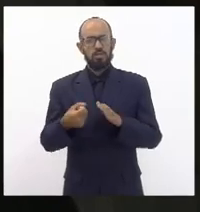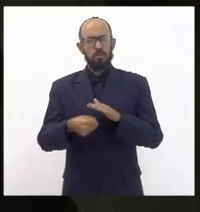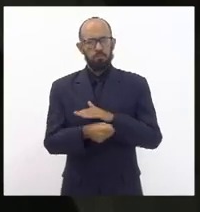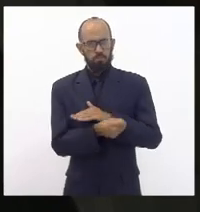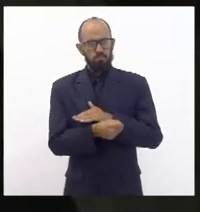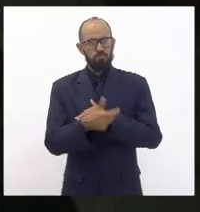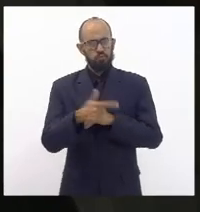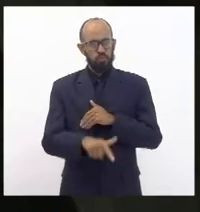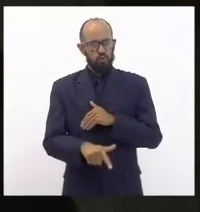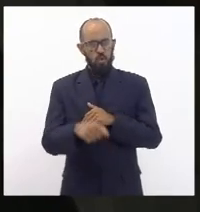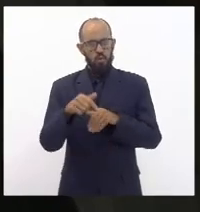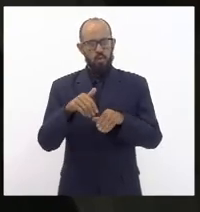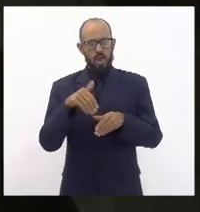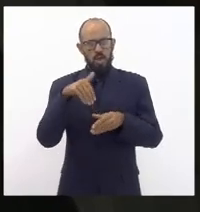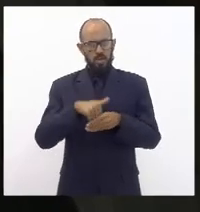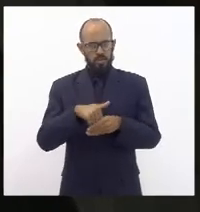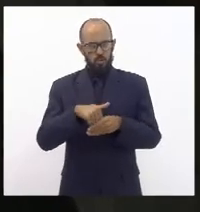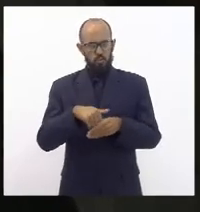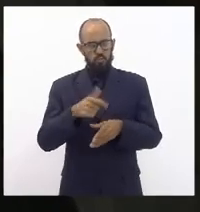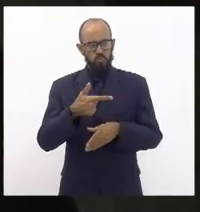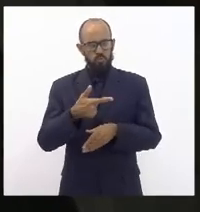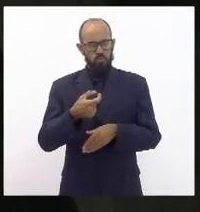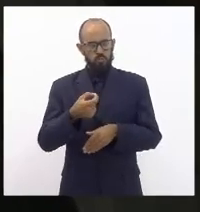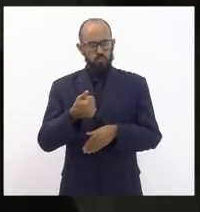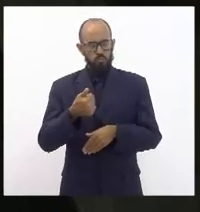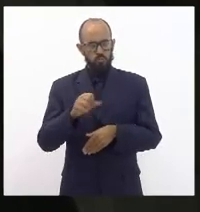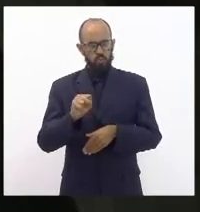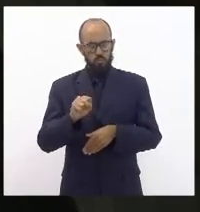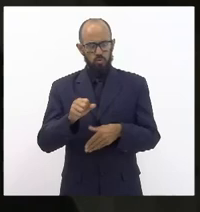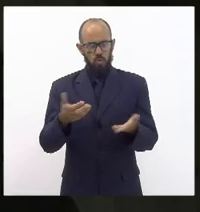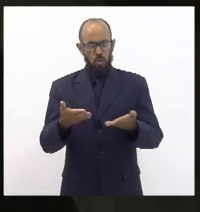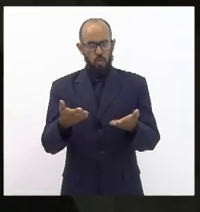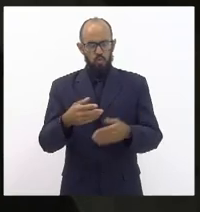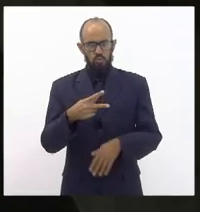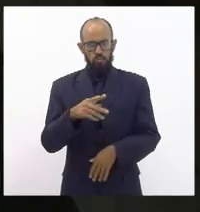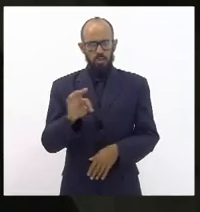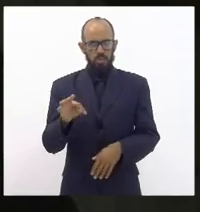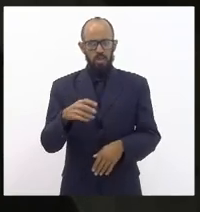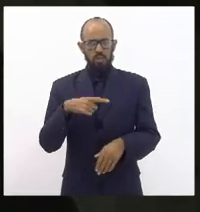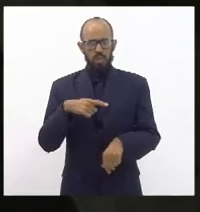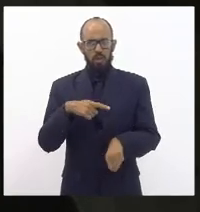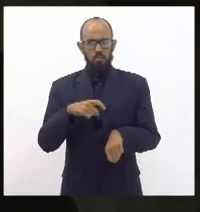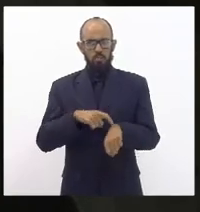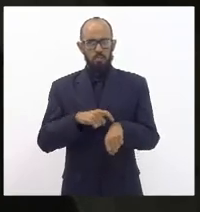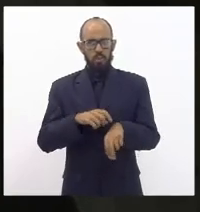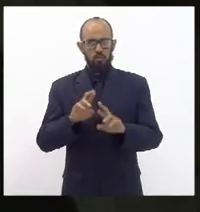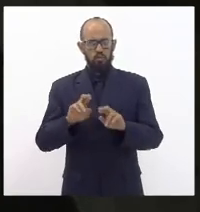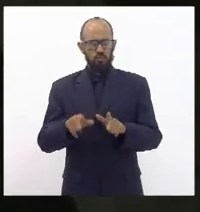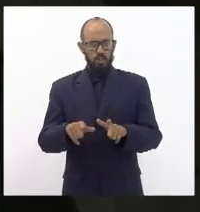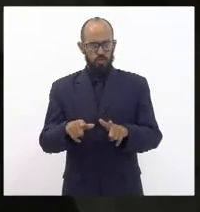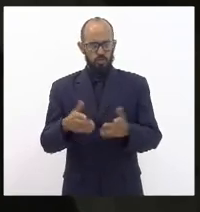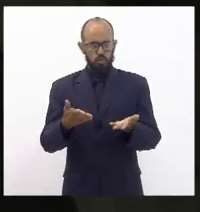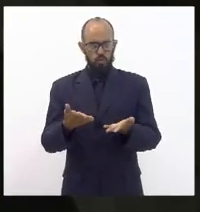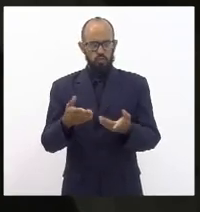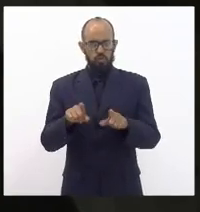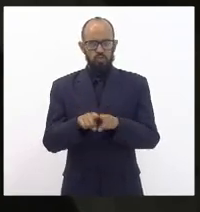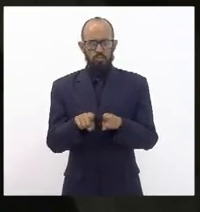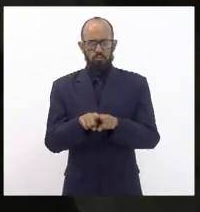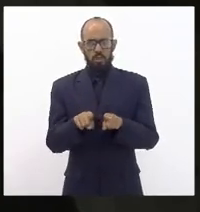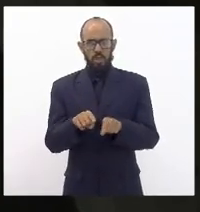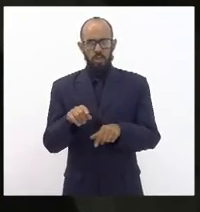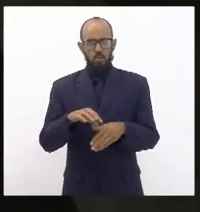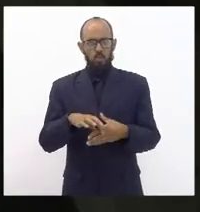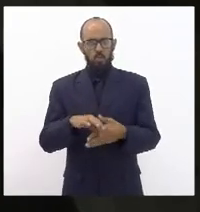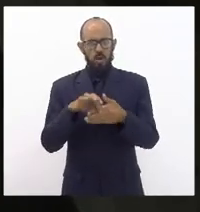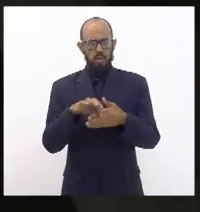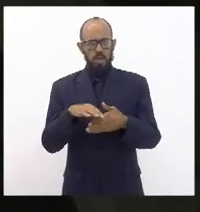pelo partido dos trabalhadores de 2018 hoje não hoje o PT vive um outro momento aí eu tinha inclusive é uma Líder